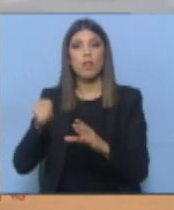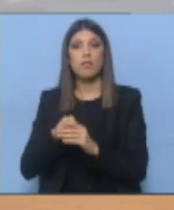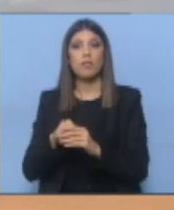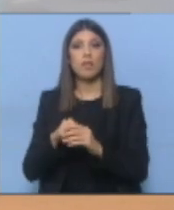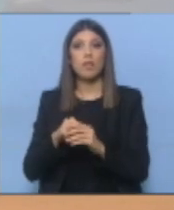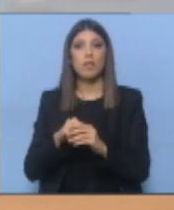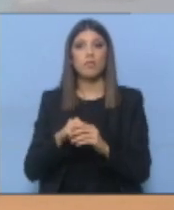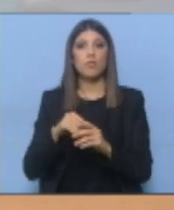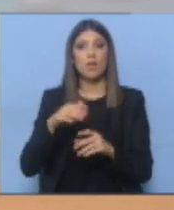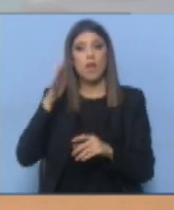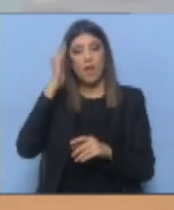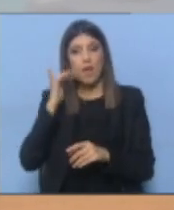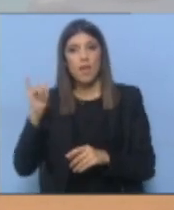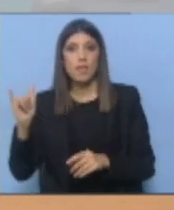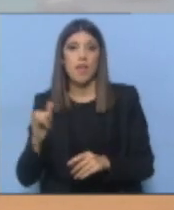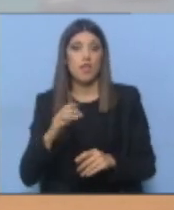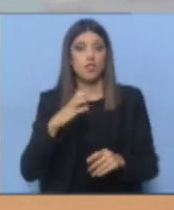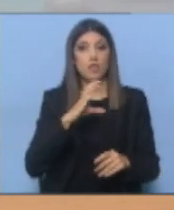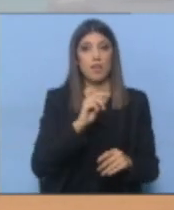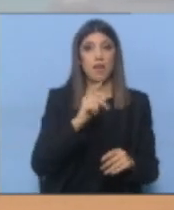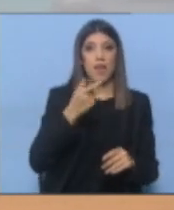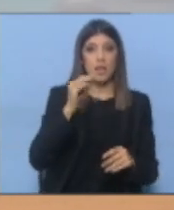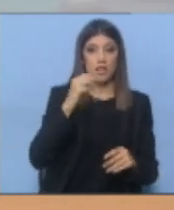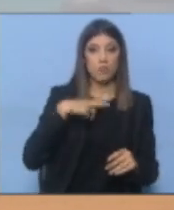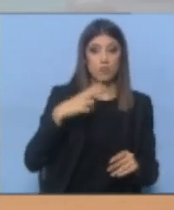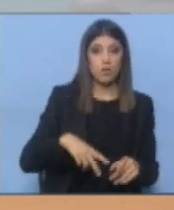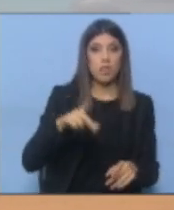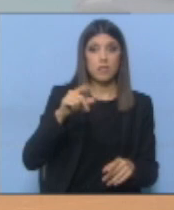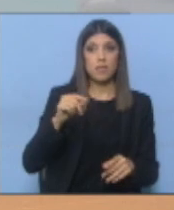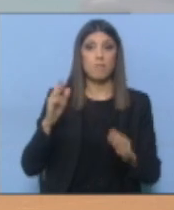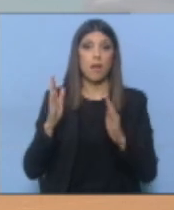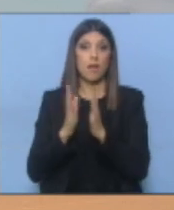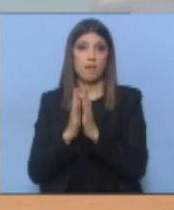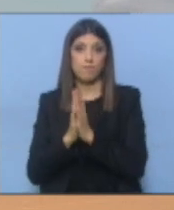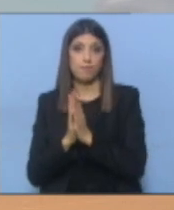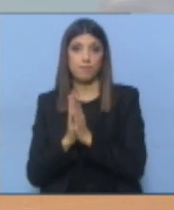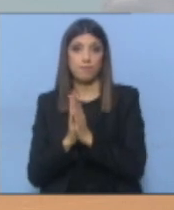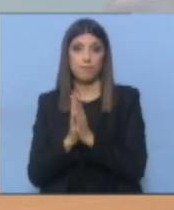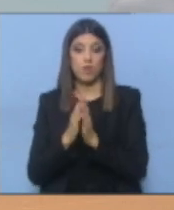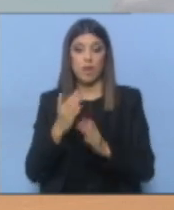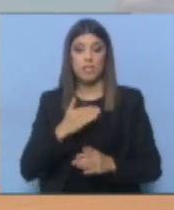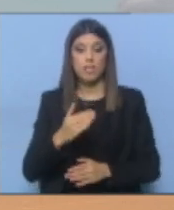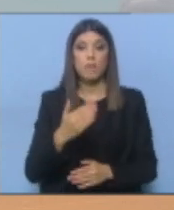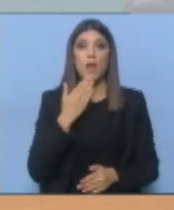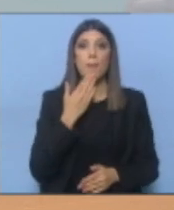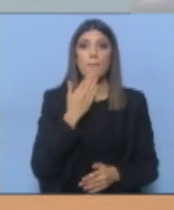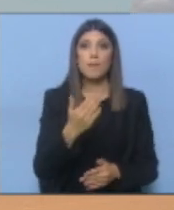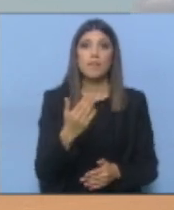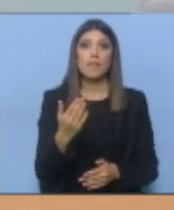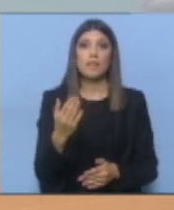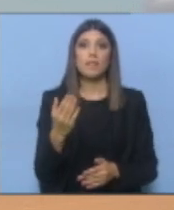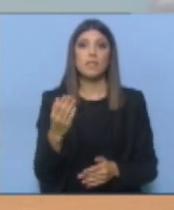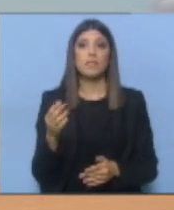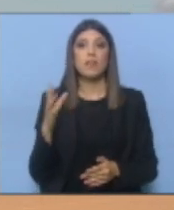Caritas, tanto da Caritas Portuguesa como das Caritas diocesanas e das Caritas paroquiais. Estamos nesta semana também a fazer o Peditório Nacional da Caritas